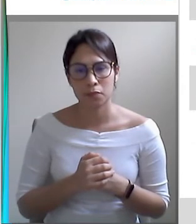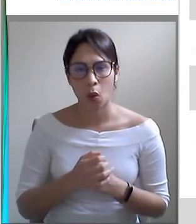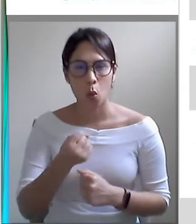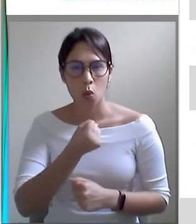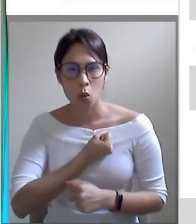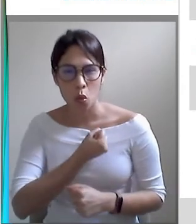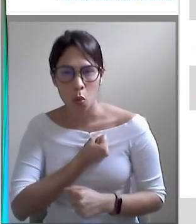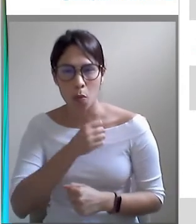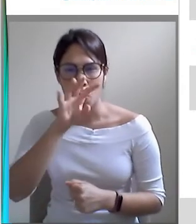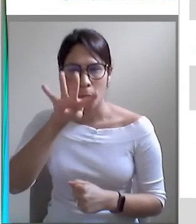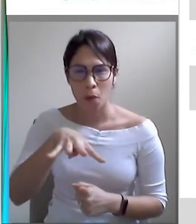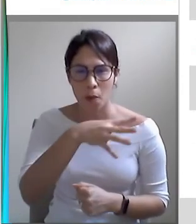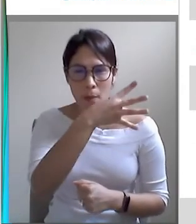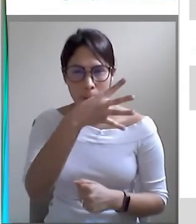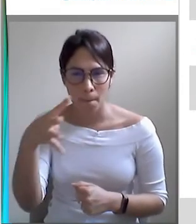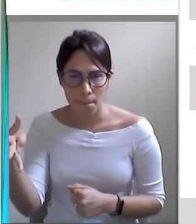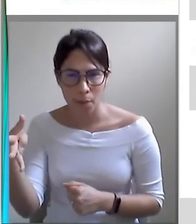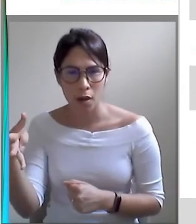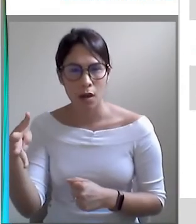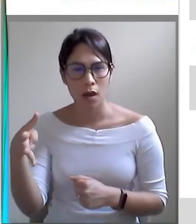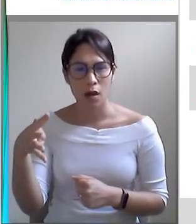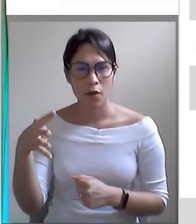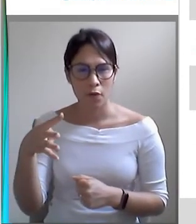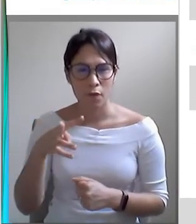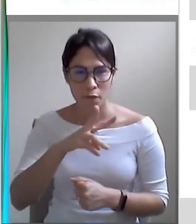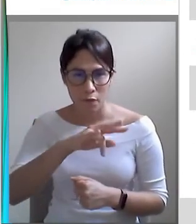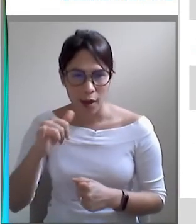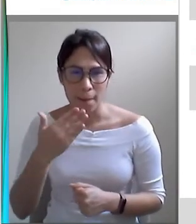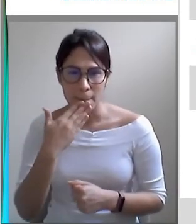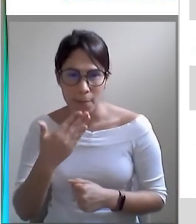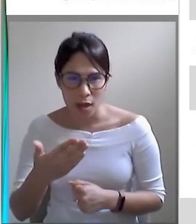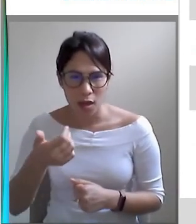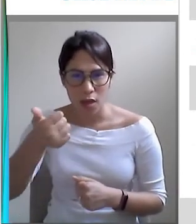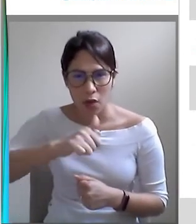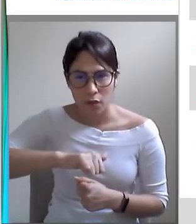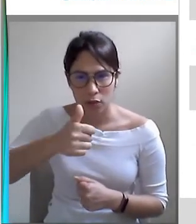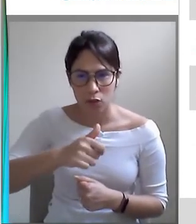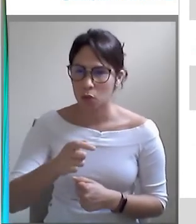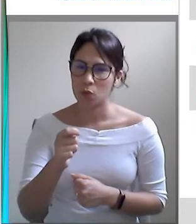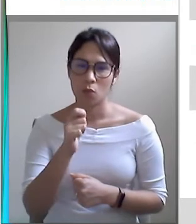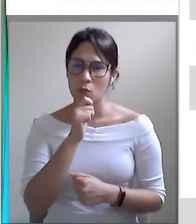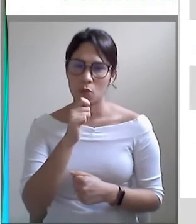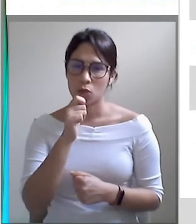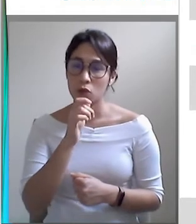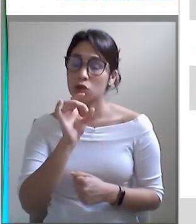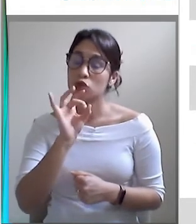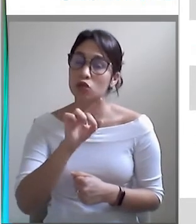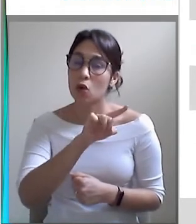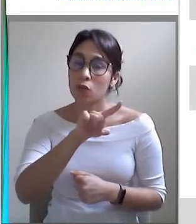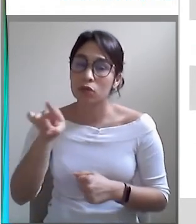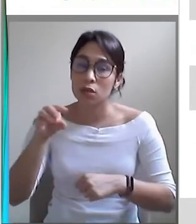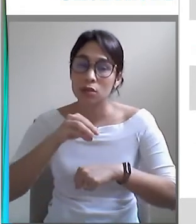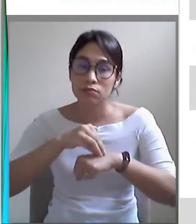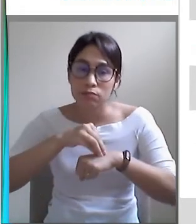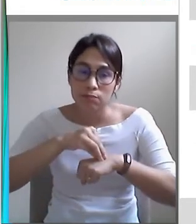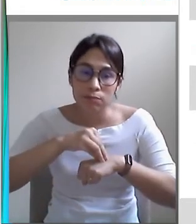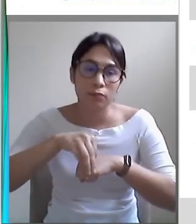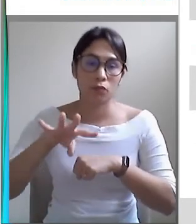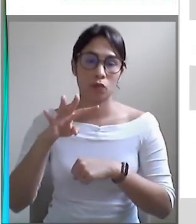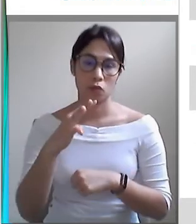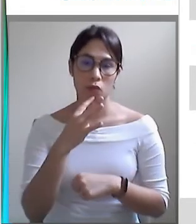tabelas destinam-se para que os senhores comecem a se familiarizar com os valores normais na clínica veterinária.